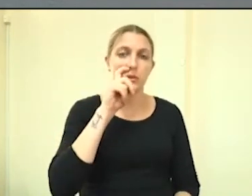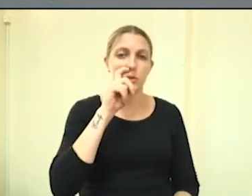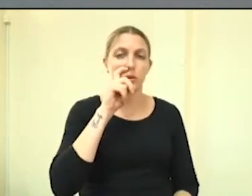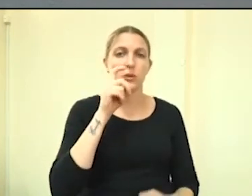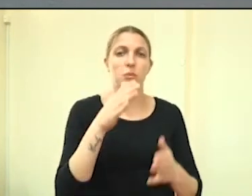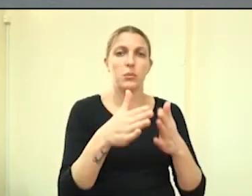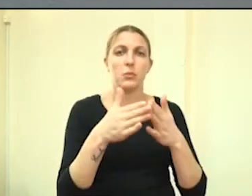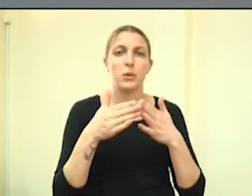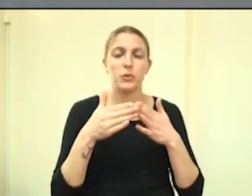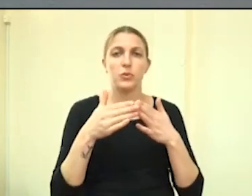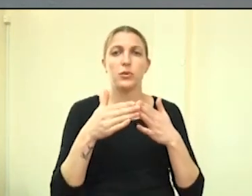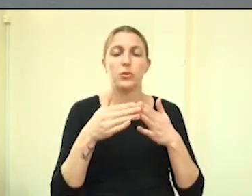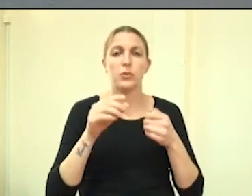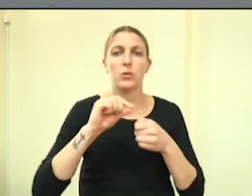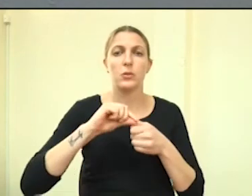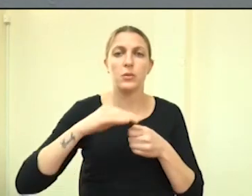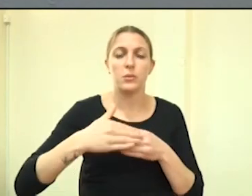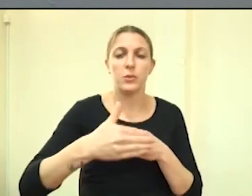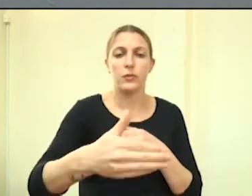Pedido de providência número